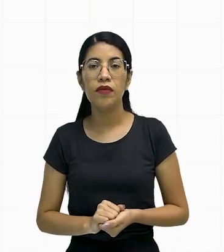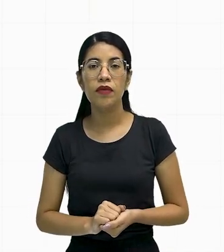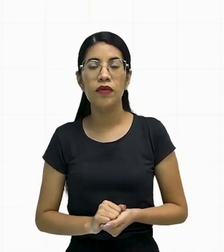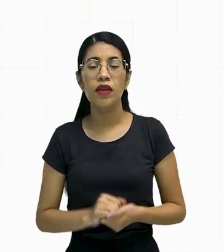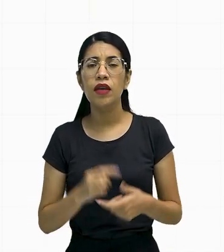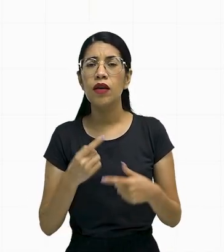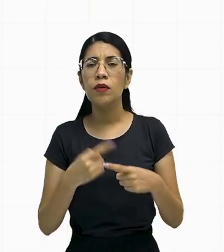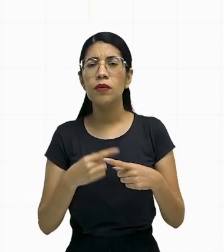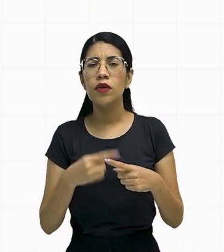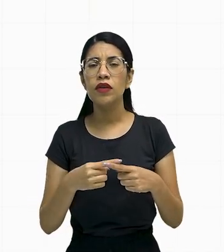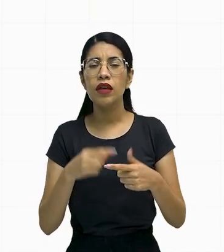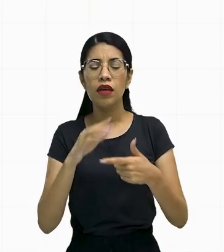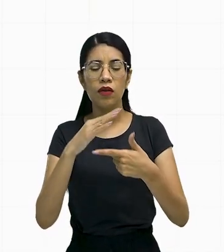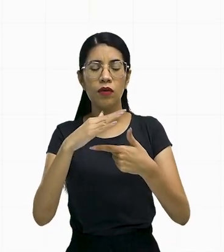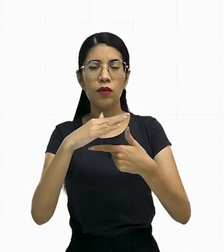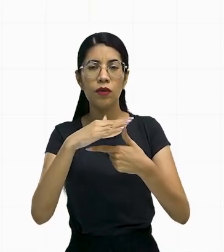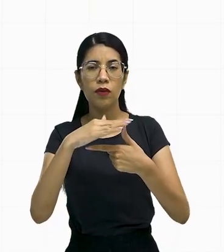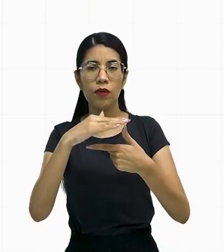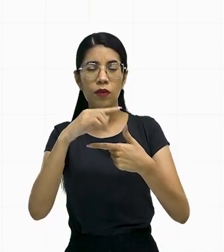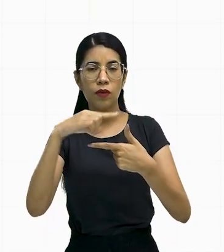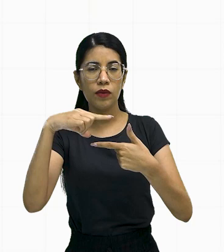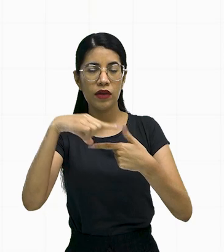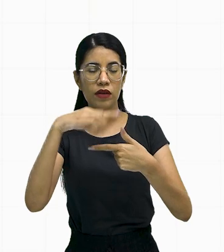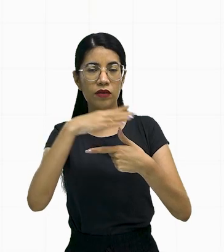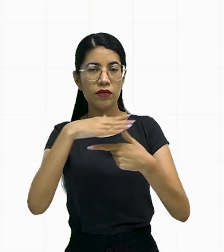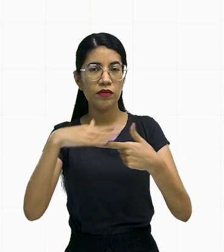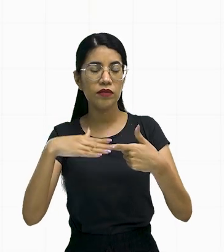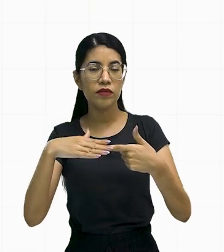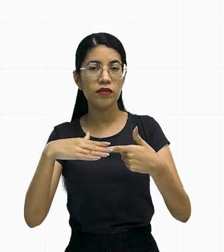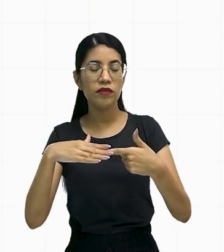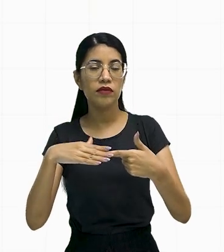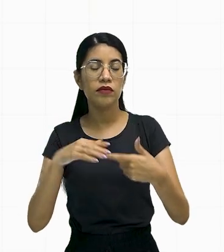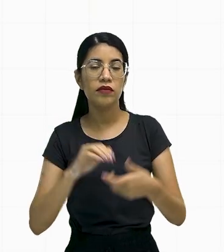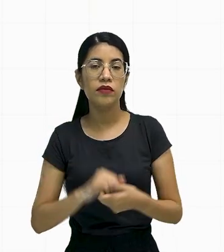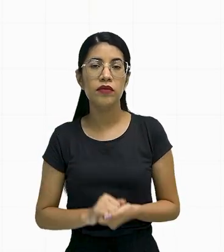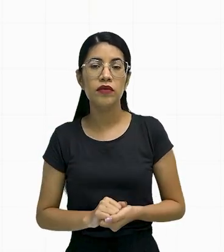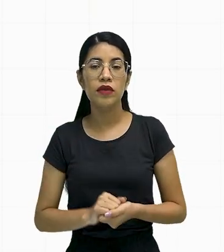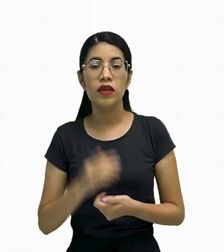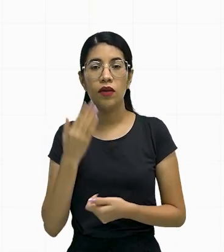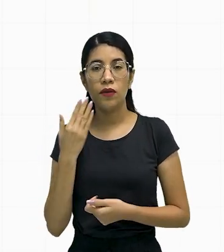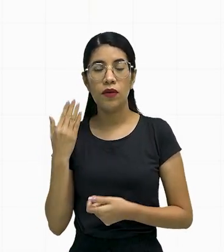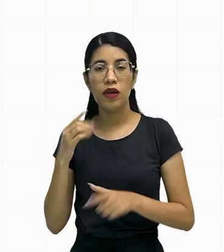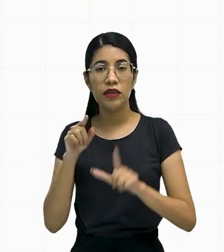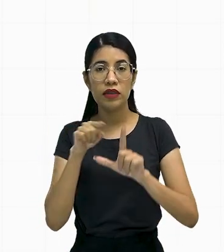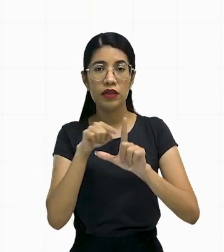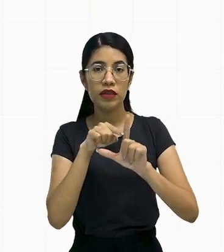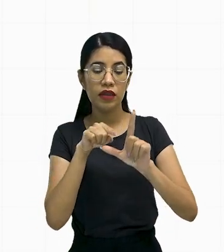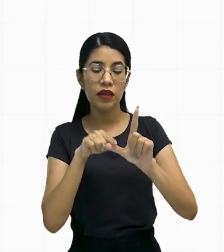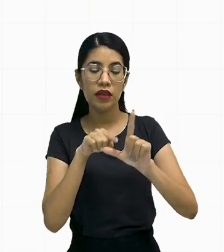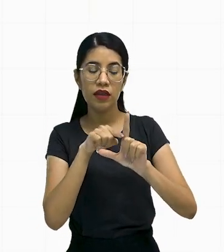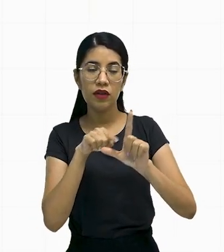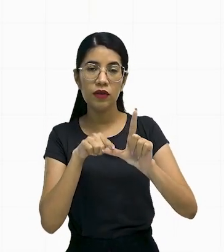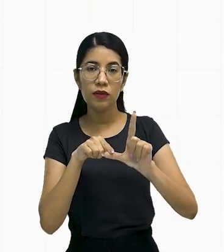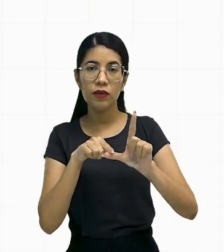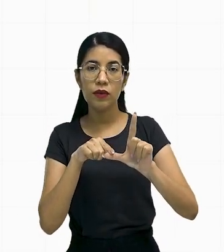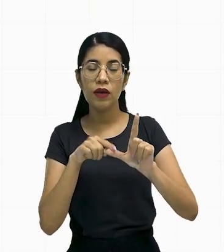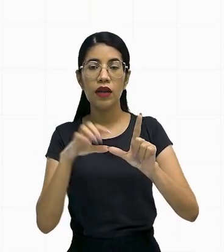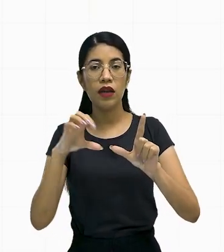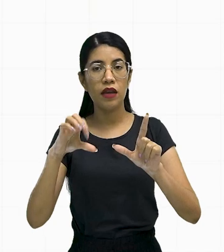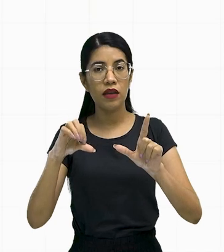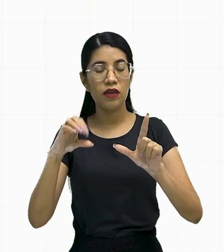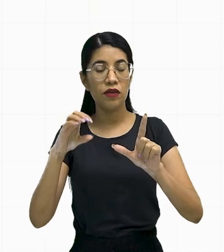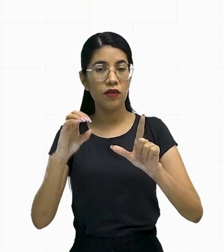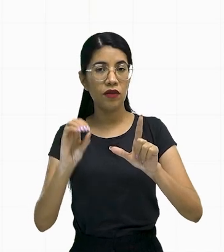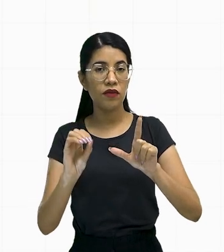ele é retângulo? Porque a figura é um quadrado. Então, esse ângulo aqui embaixo é 90 graus,